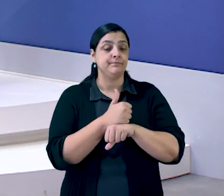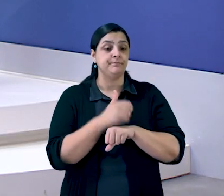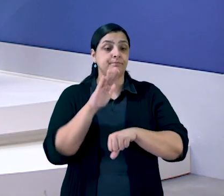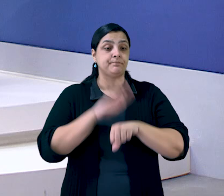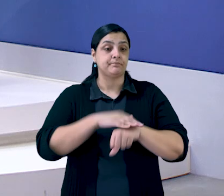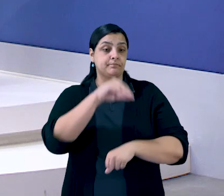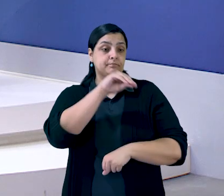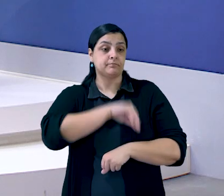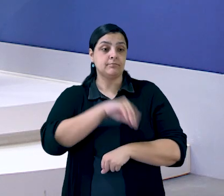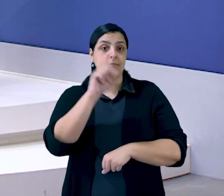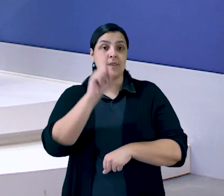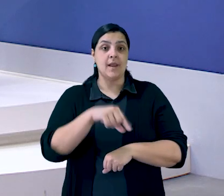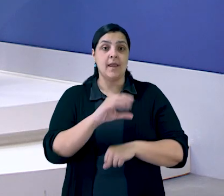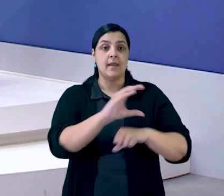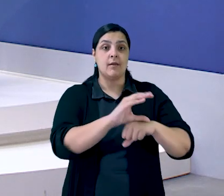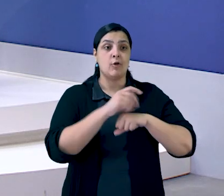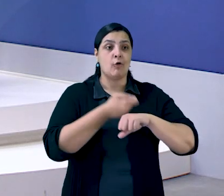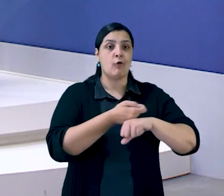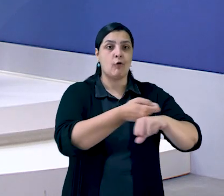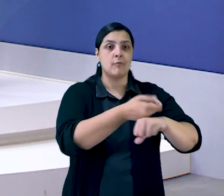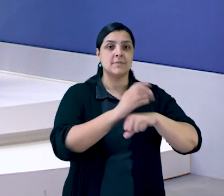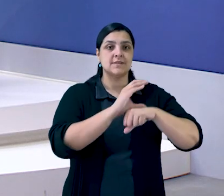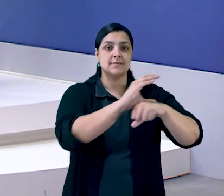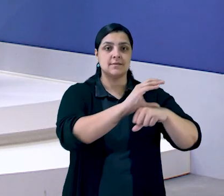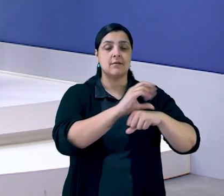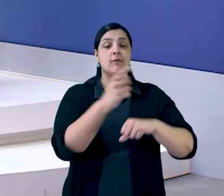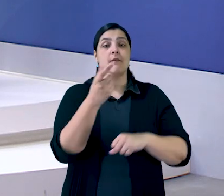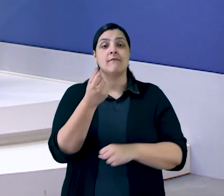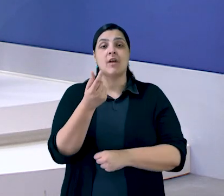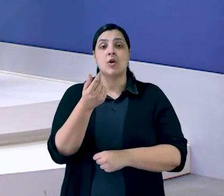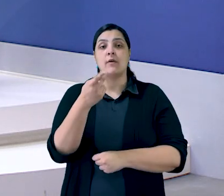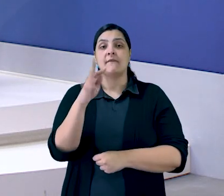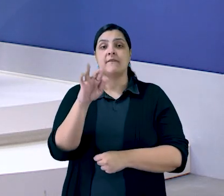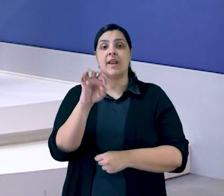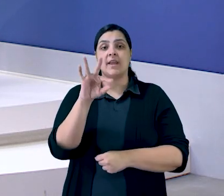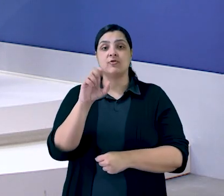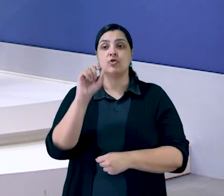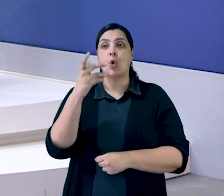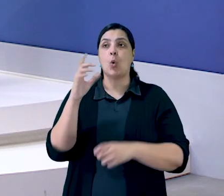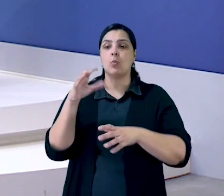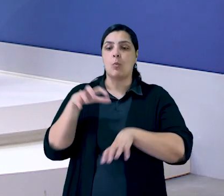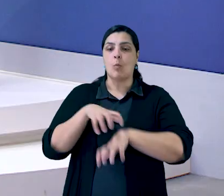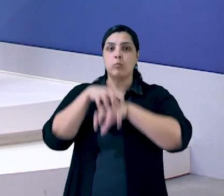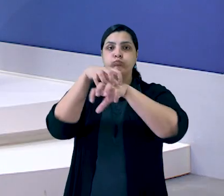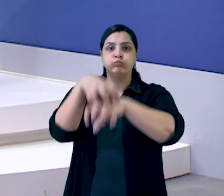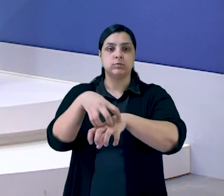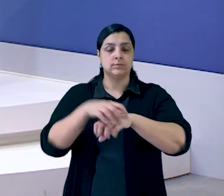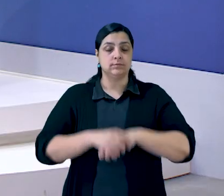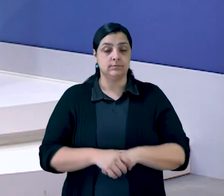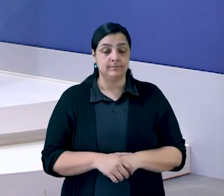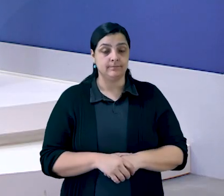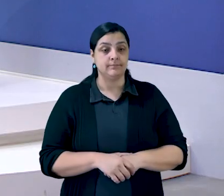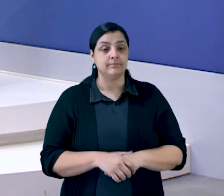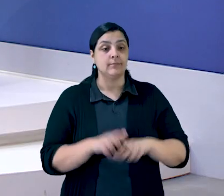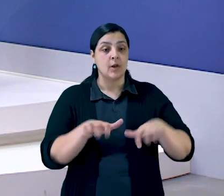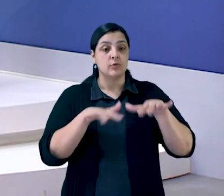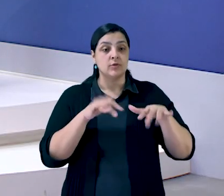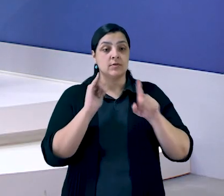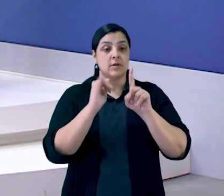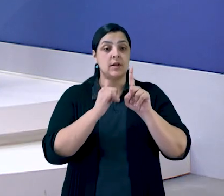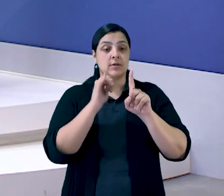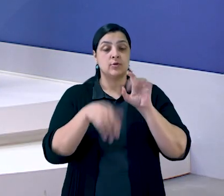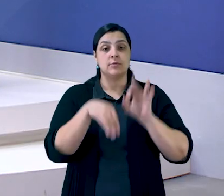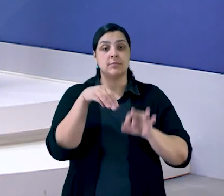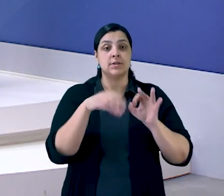dos profissionais que são remunerados com base em comissões sobre o valor do frete ou da carga transportada. A audiência foi convocada